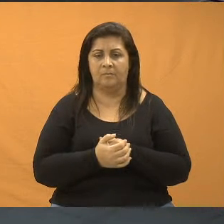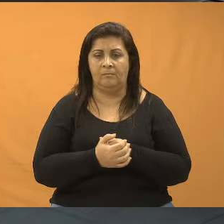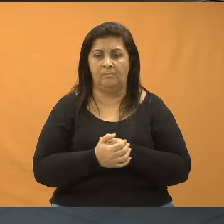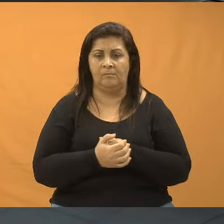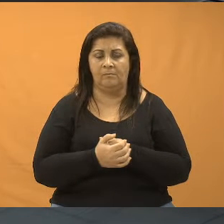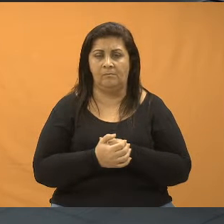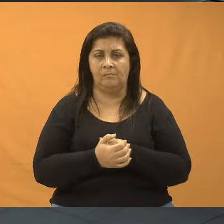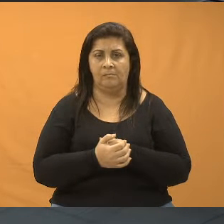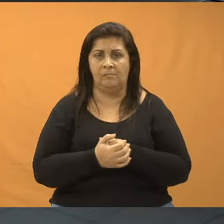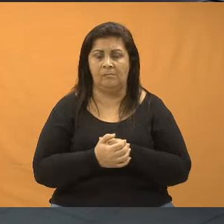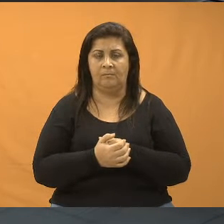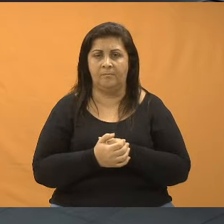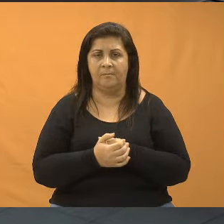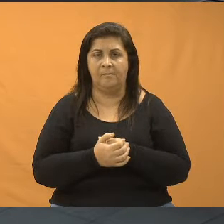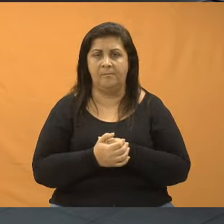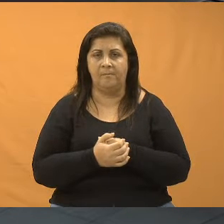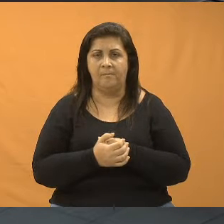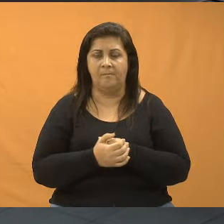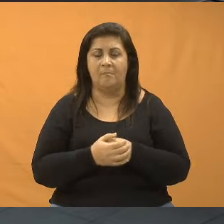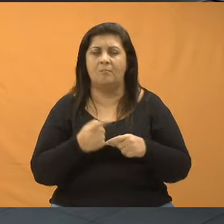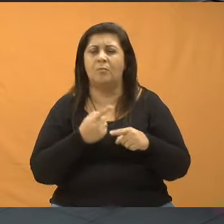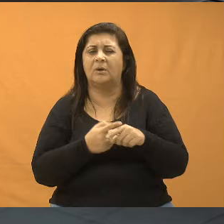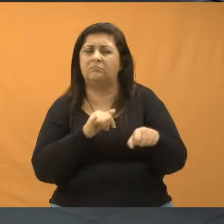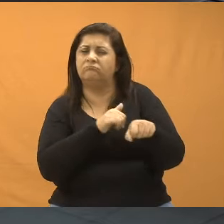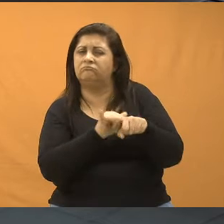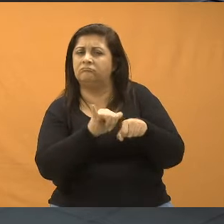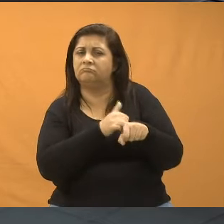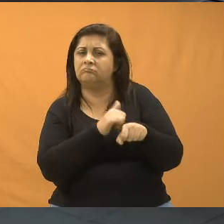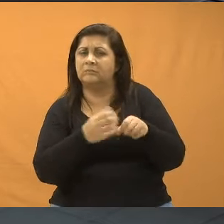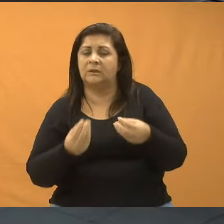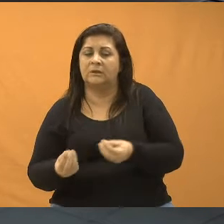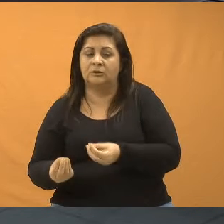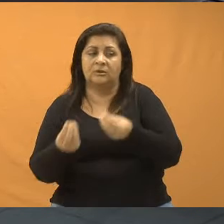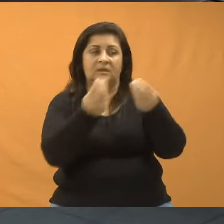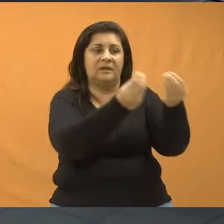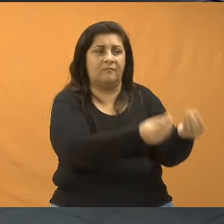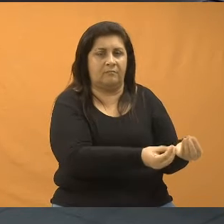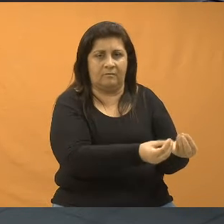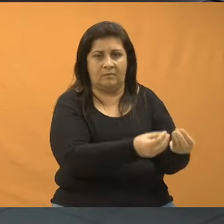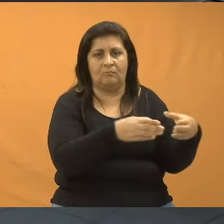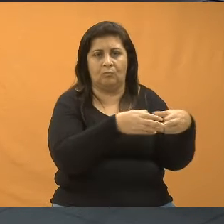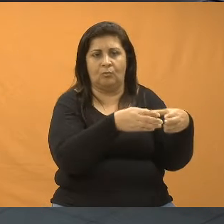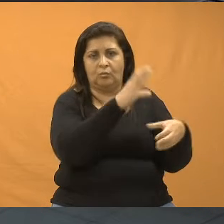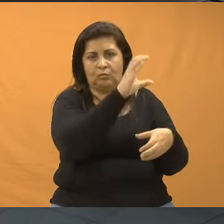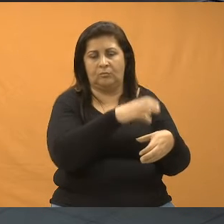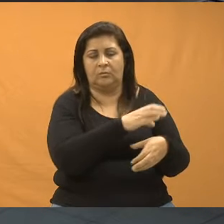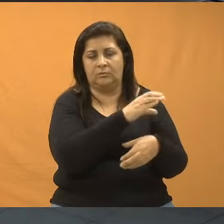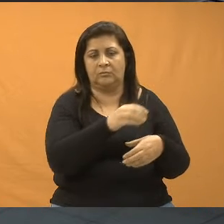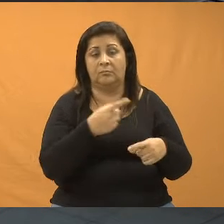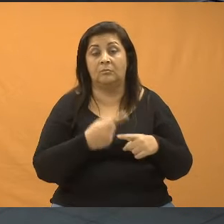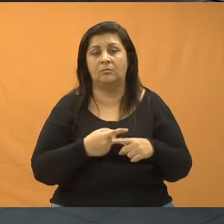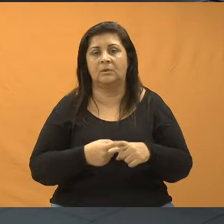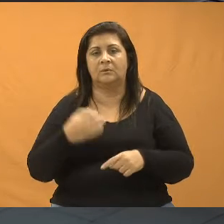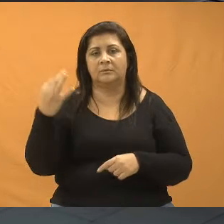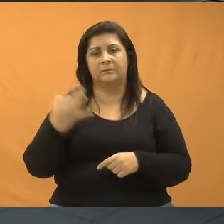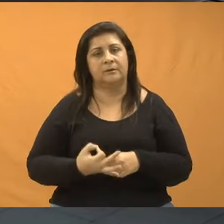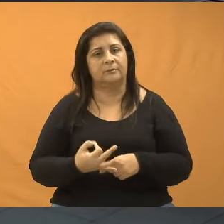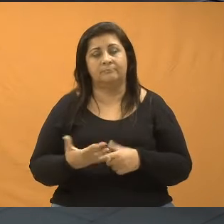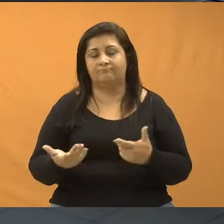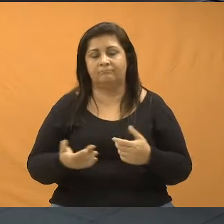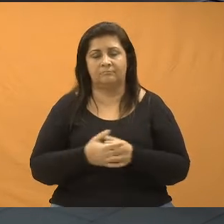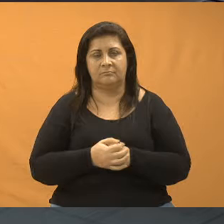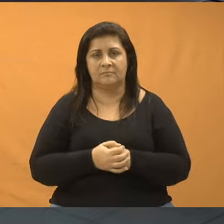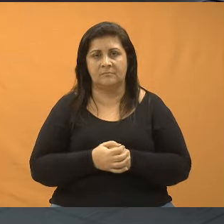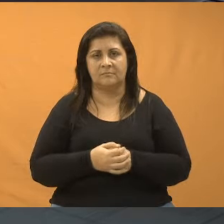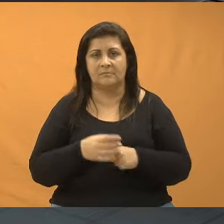Respondendo a sua pergunta, por que da estratégia de devolver a Irmandade? Simplesmente porque é o mais correto. Se